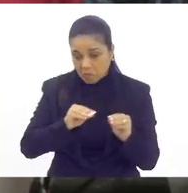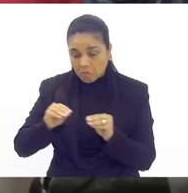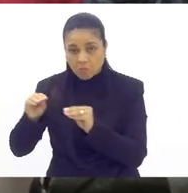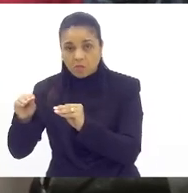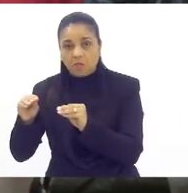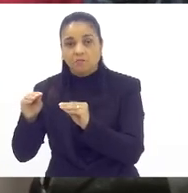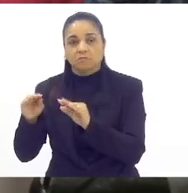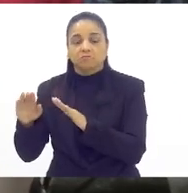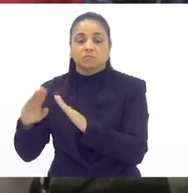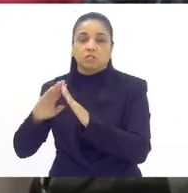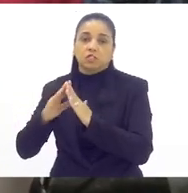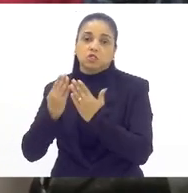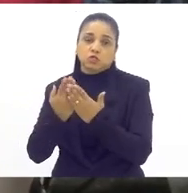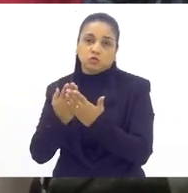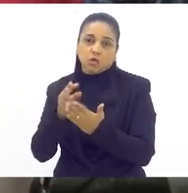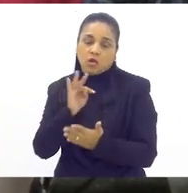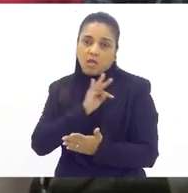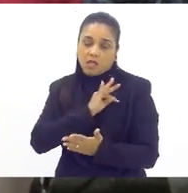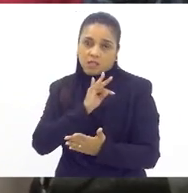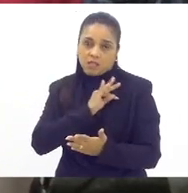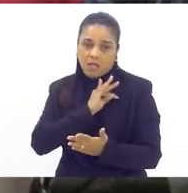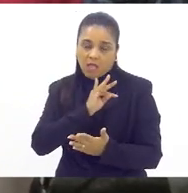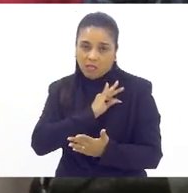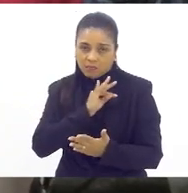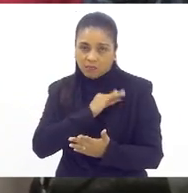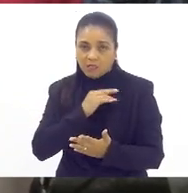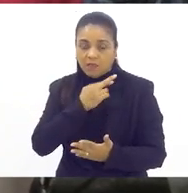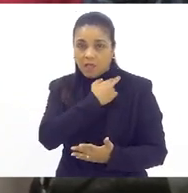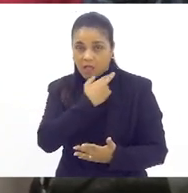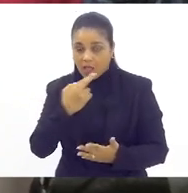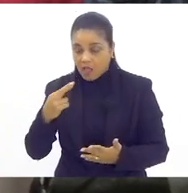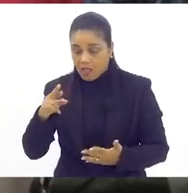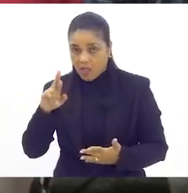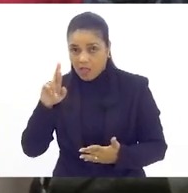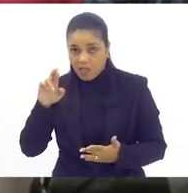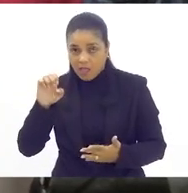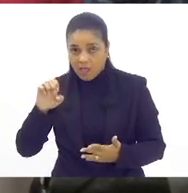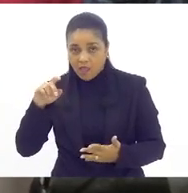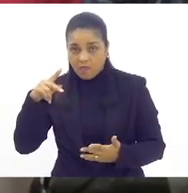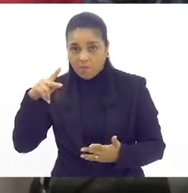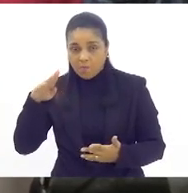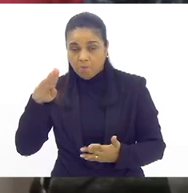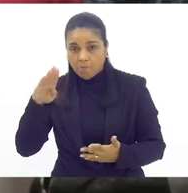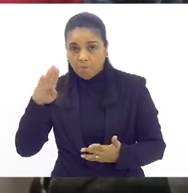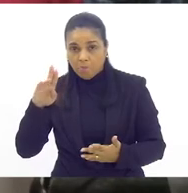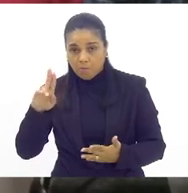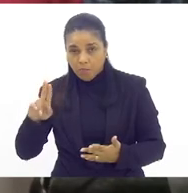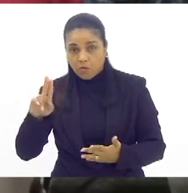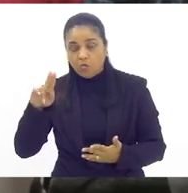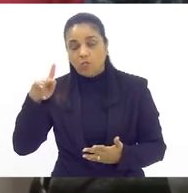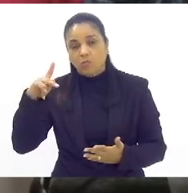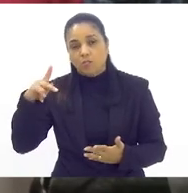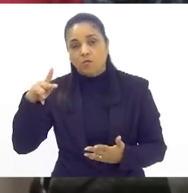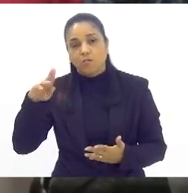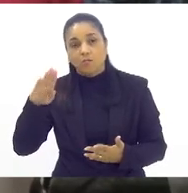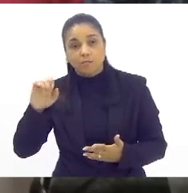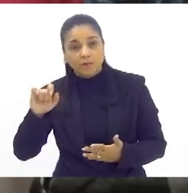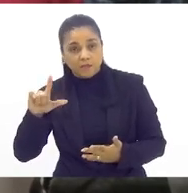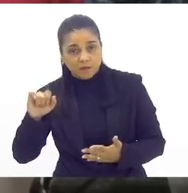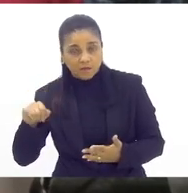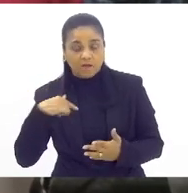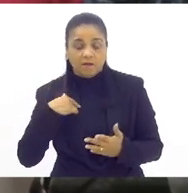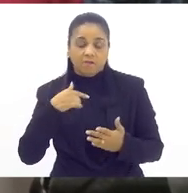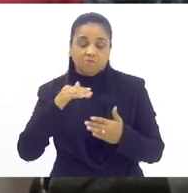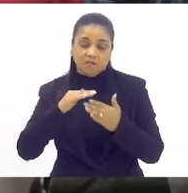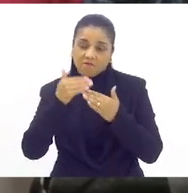República que bem de frente para a Rua Clarimundo de Melo então é realmente